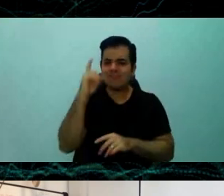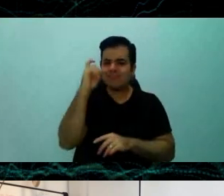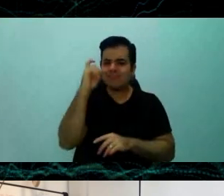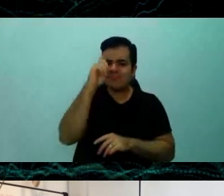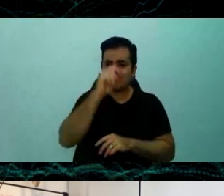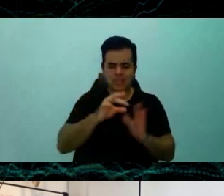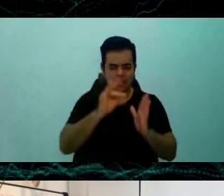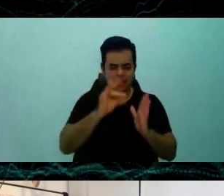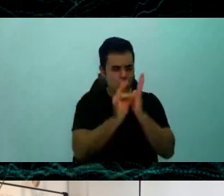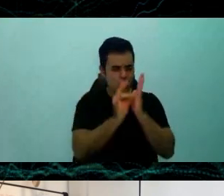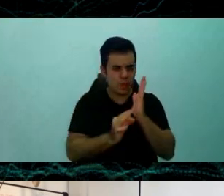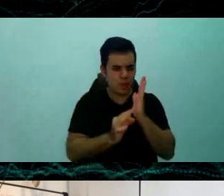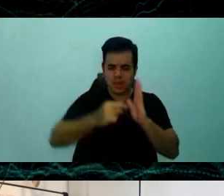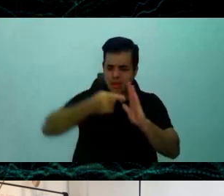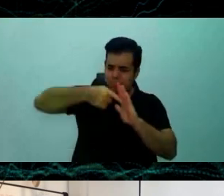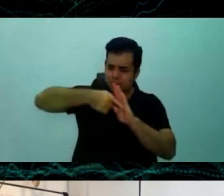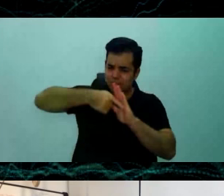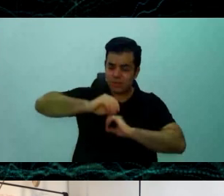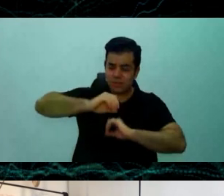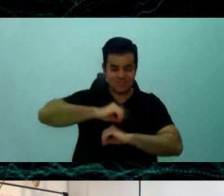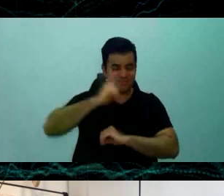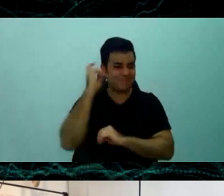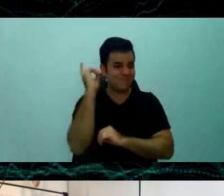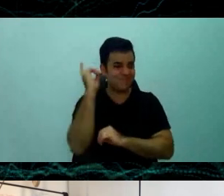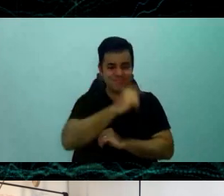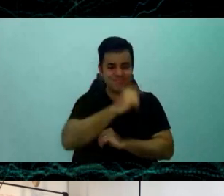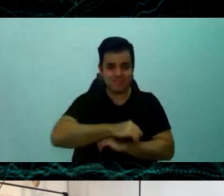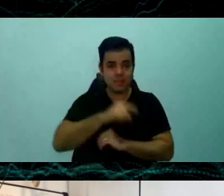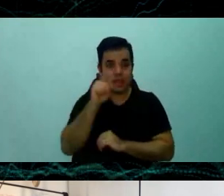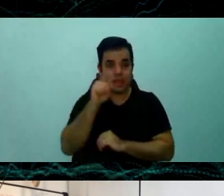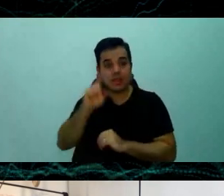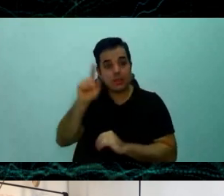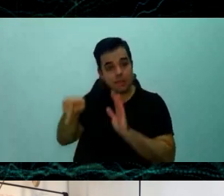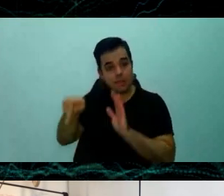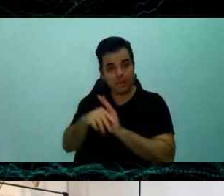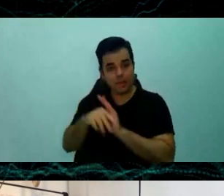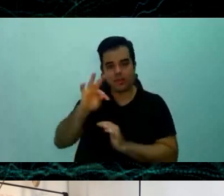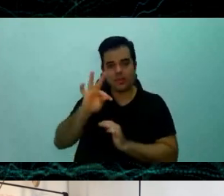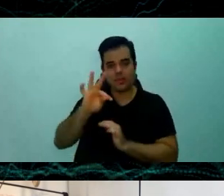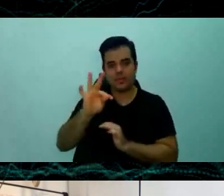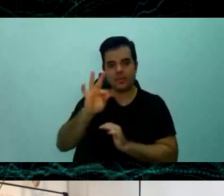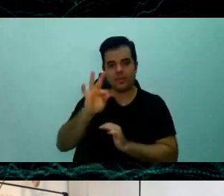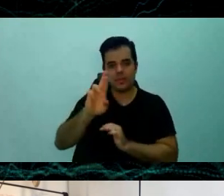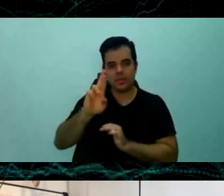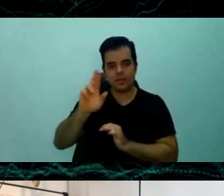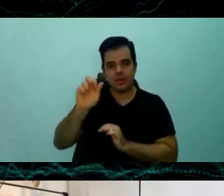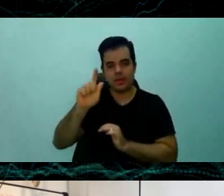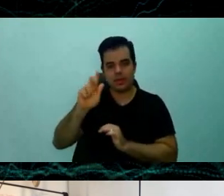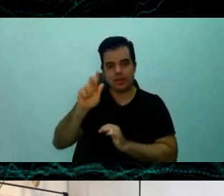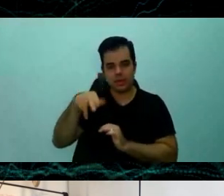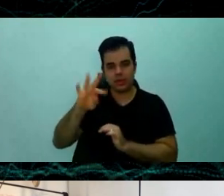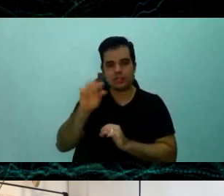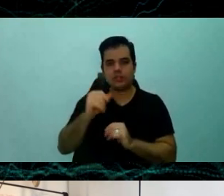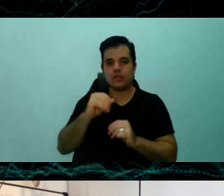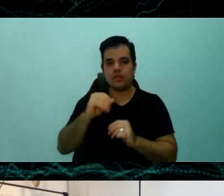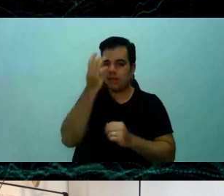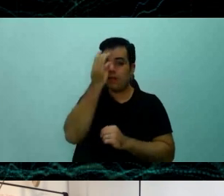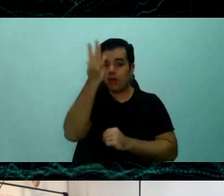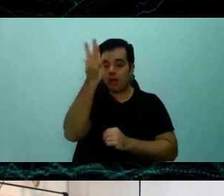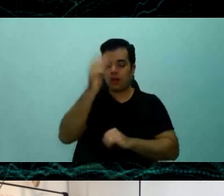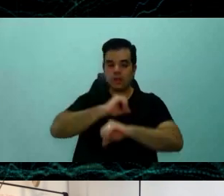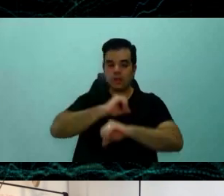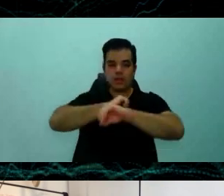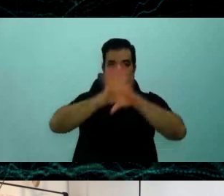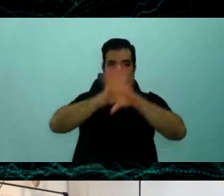código. E o TerraGrant tira essa complexidade. Então, só para mostrar aqui um exemplo